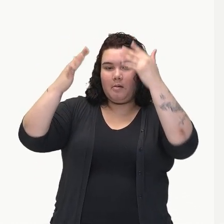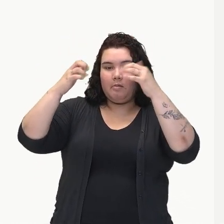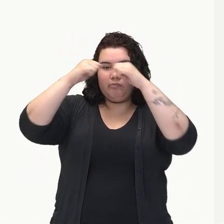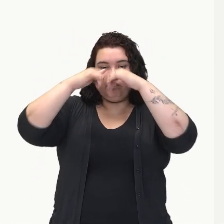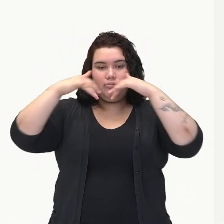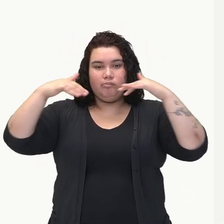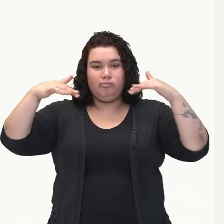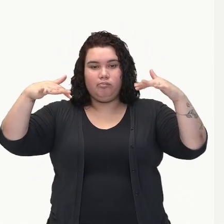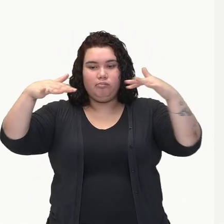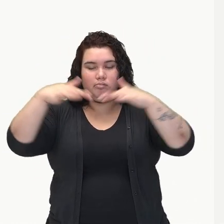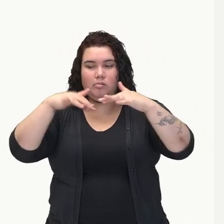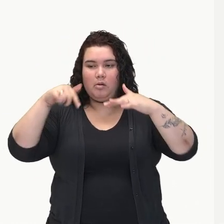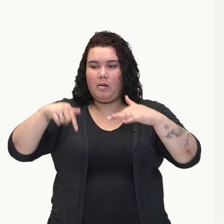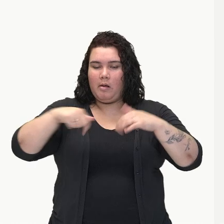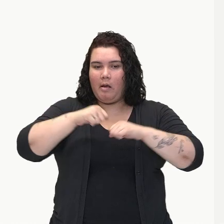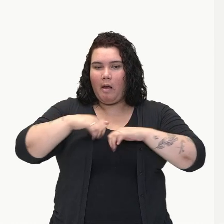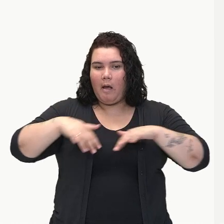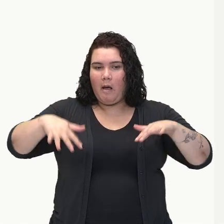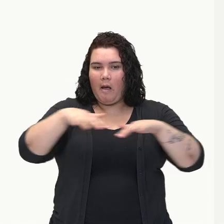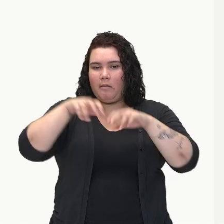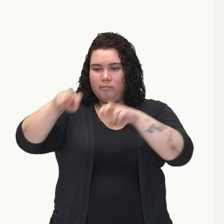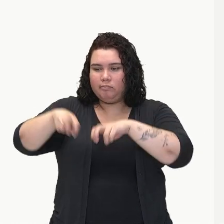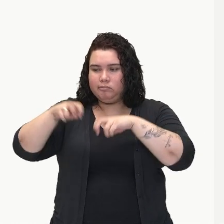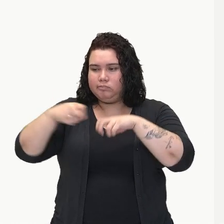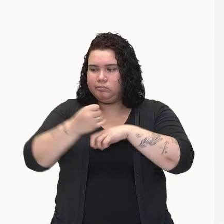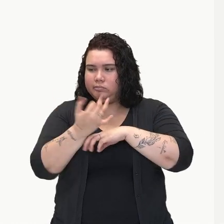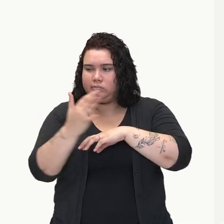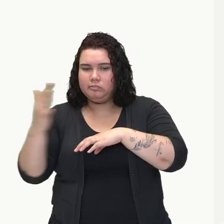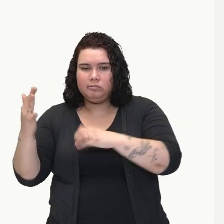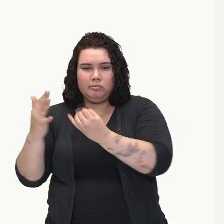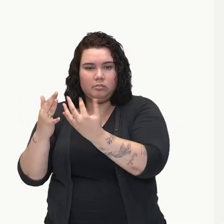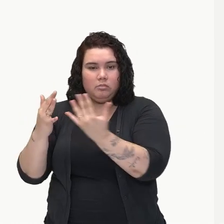a mais escura campina, transformando